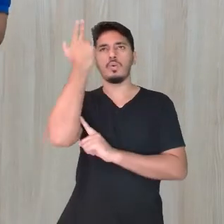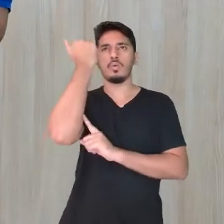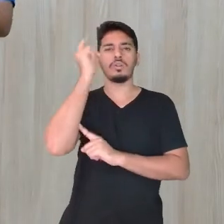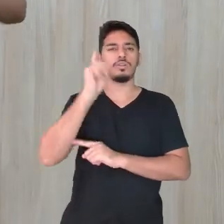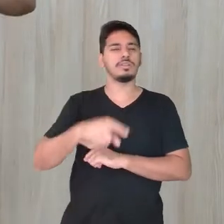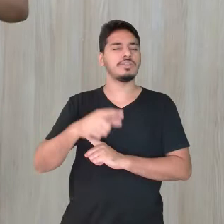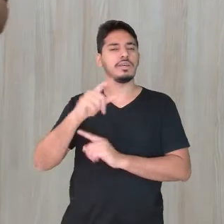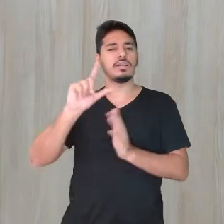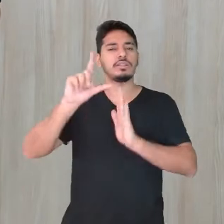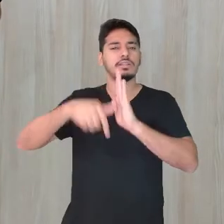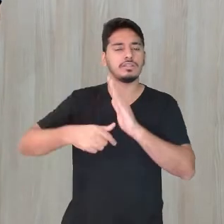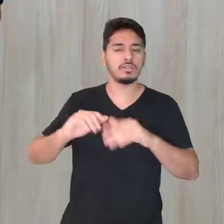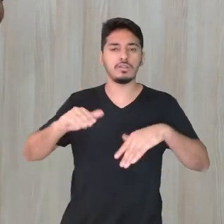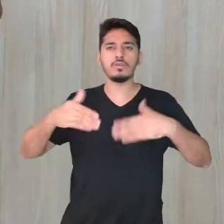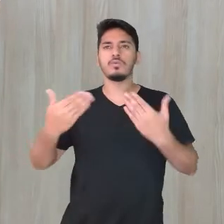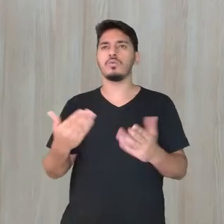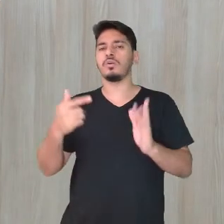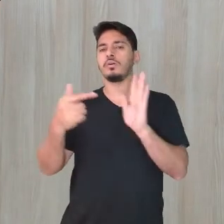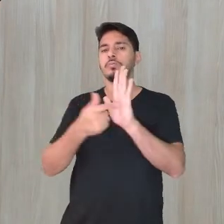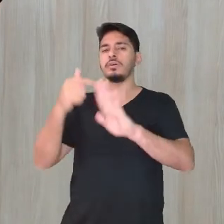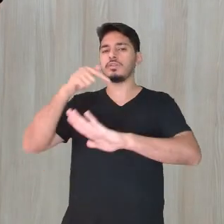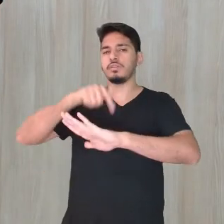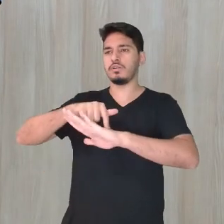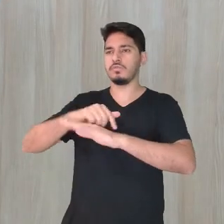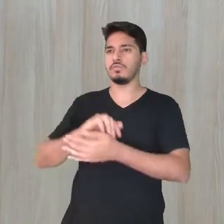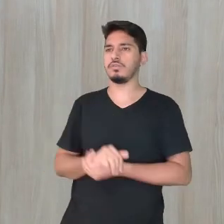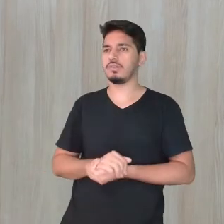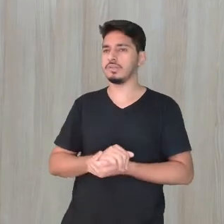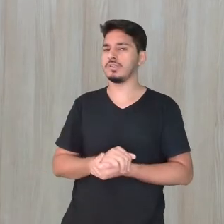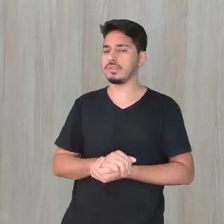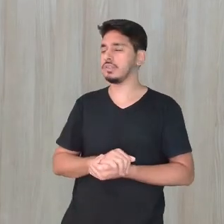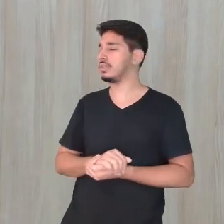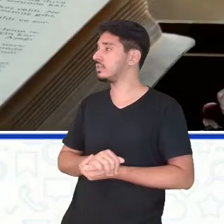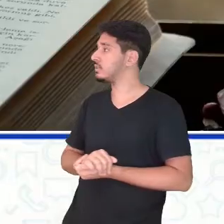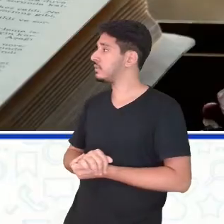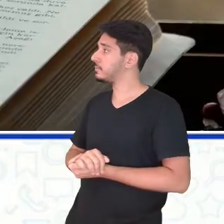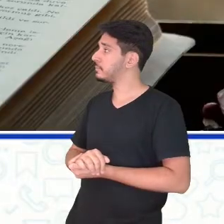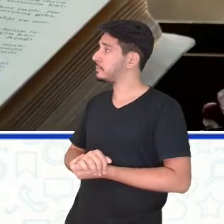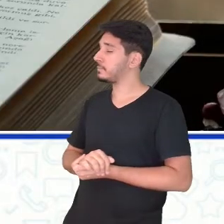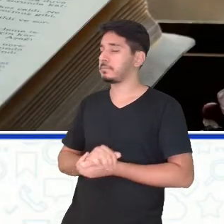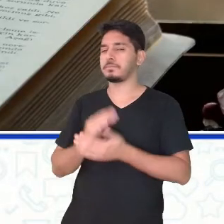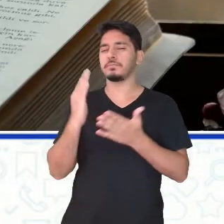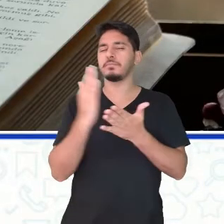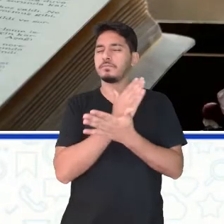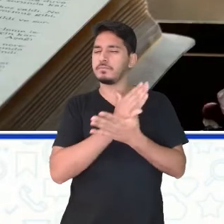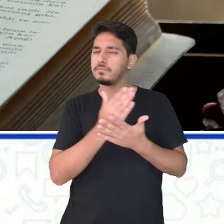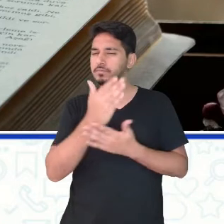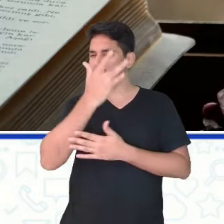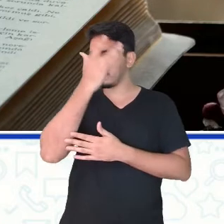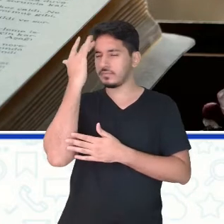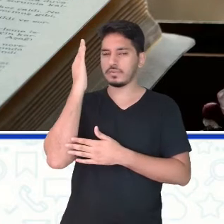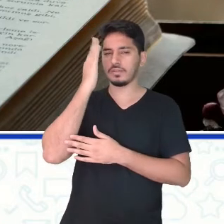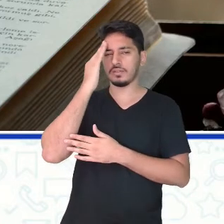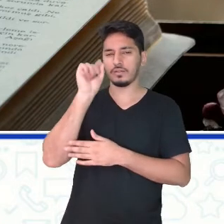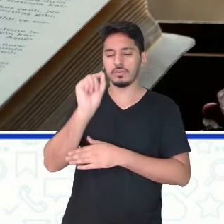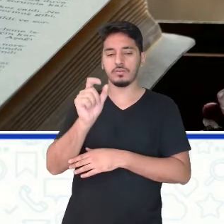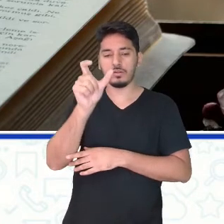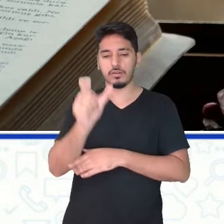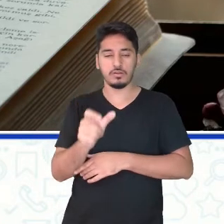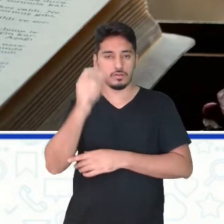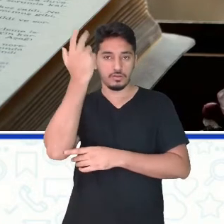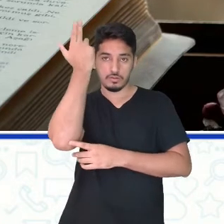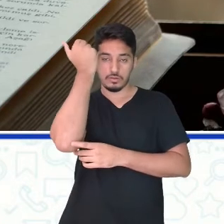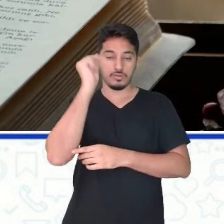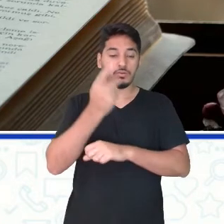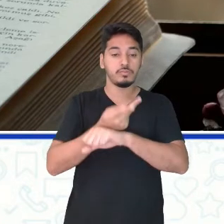atrasado e qual seria a metáfora por trás do atraso do coelho. Algumas pessoas interpretam a pressa do coelho como